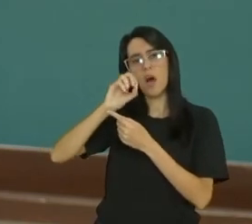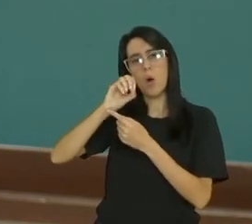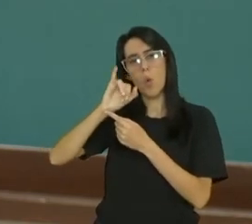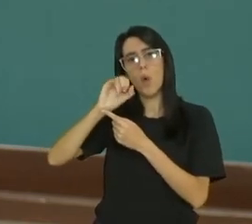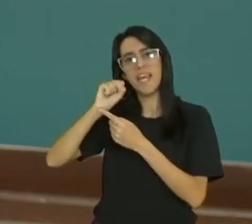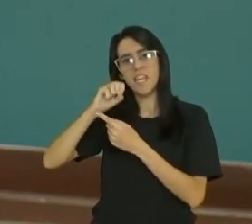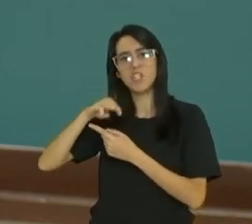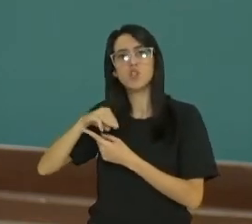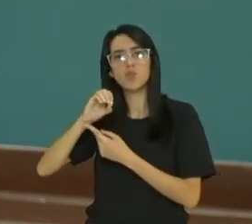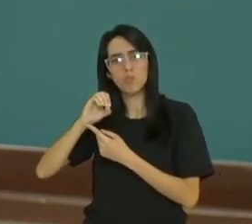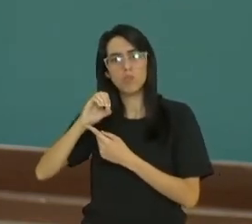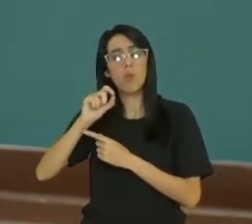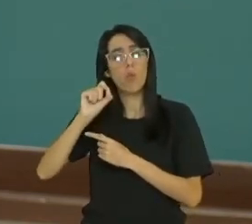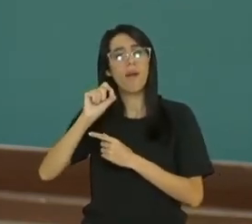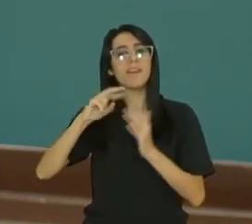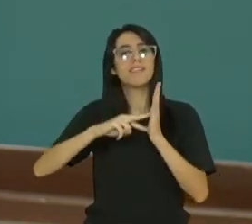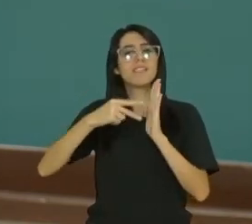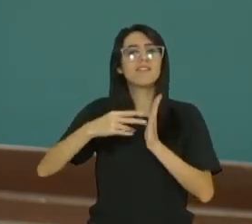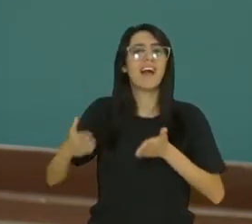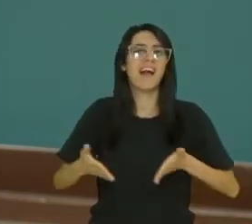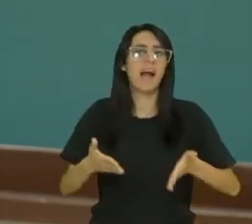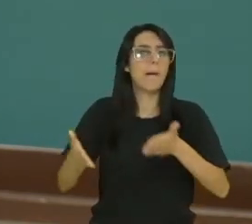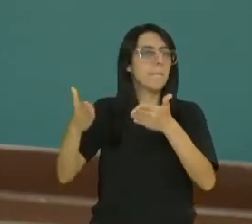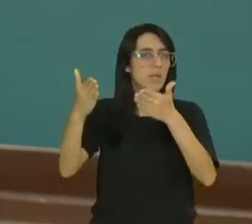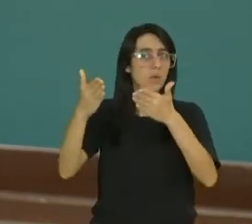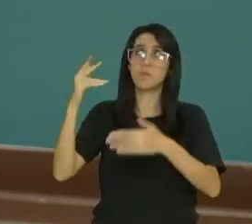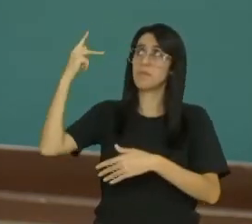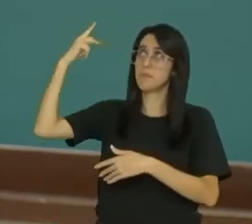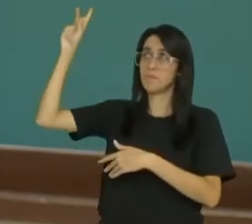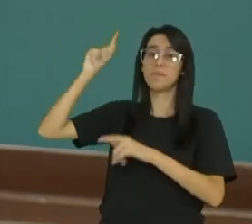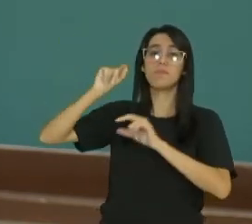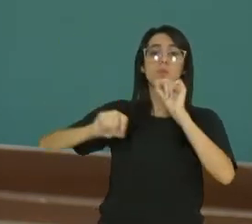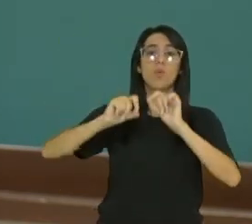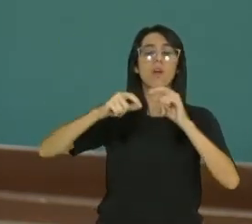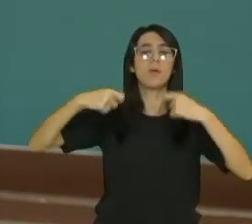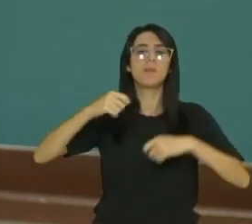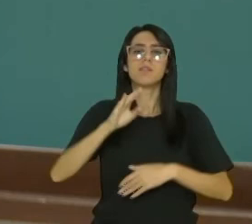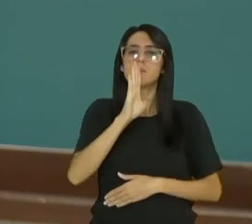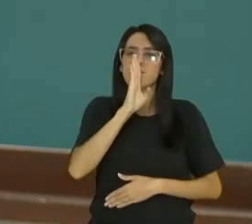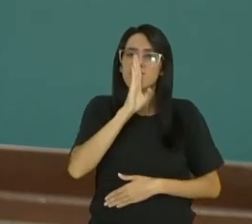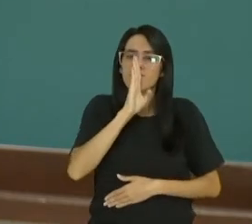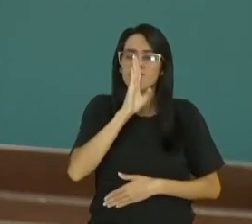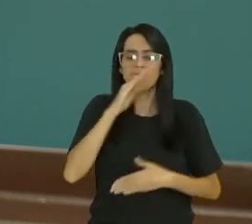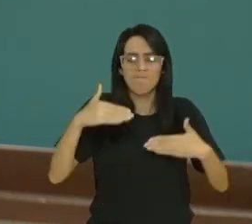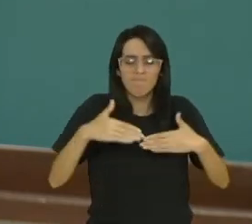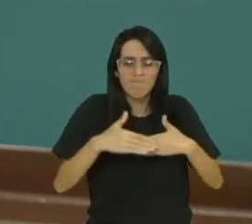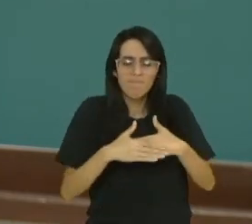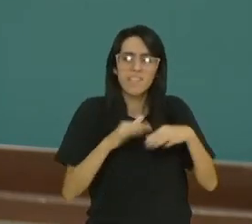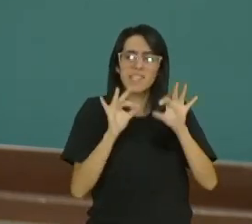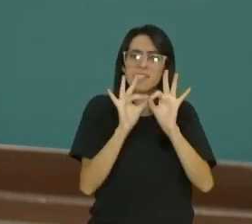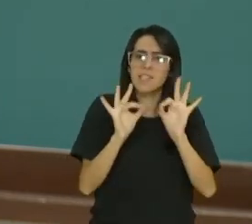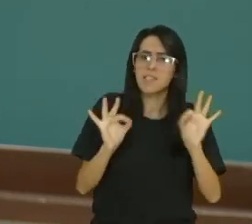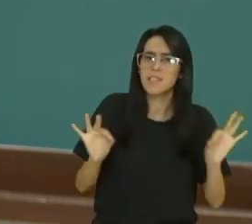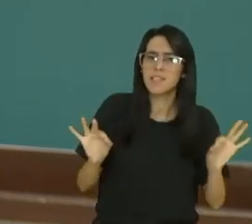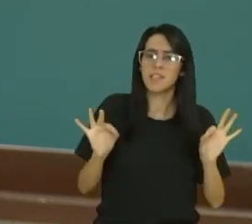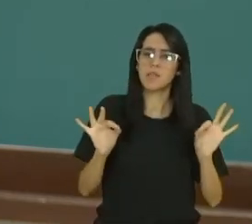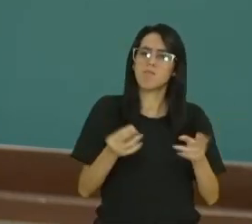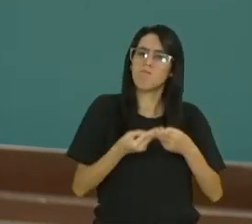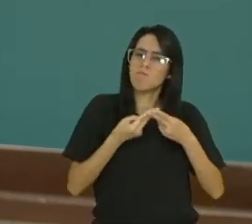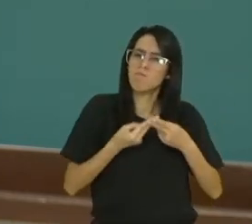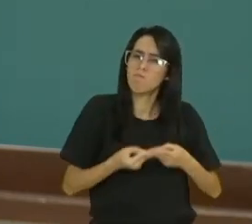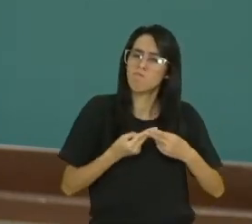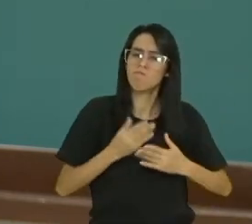representa literalmente o caminho. E no taoísmo se deve preservar o silêncio, a simplicidade e a